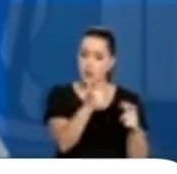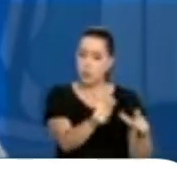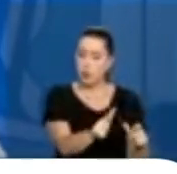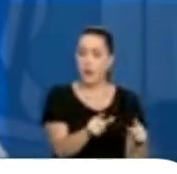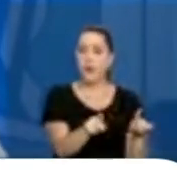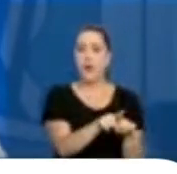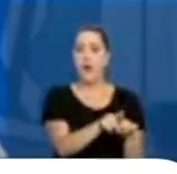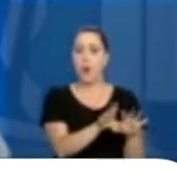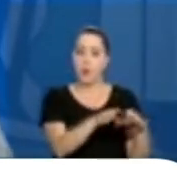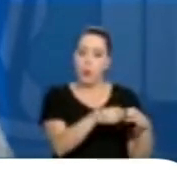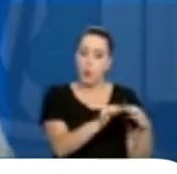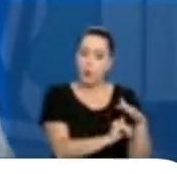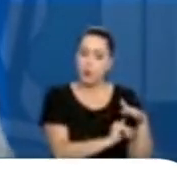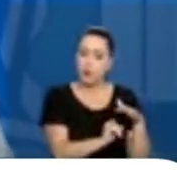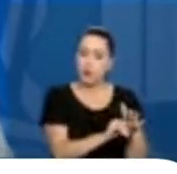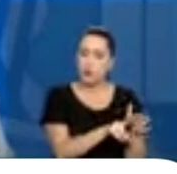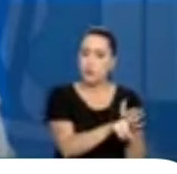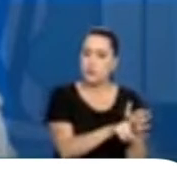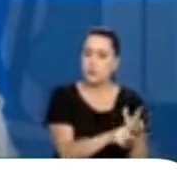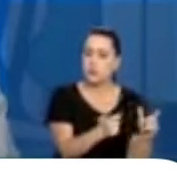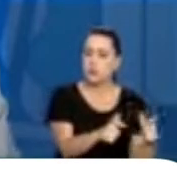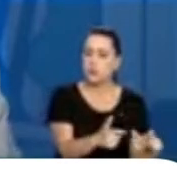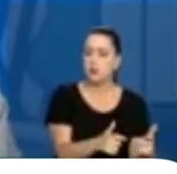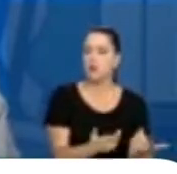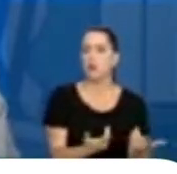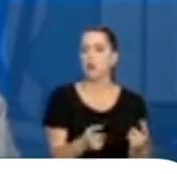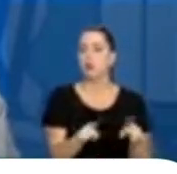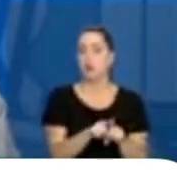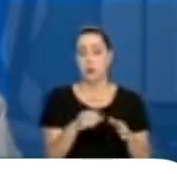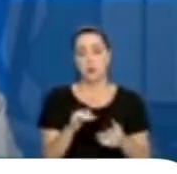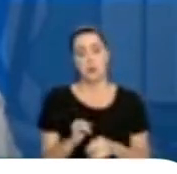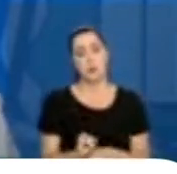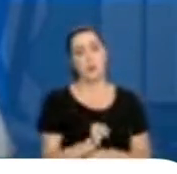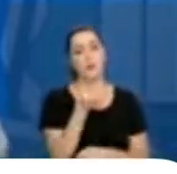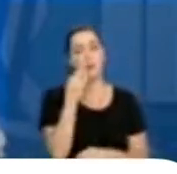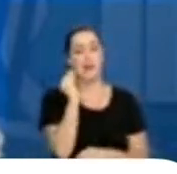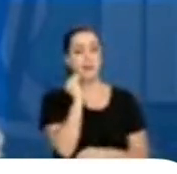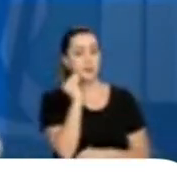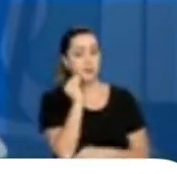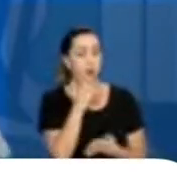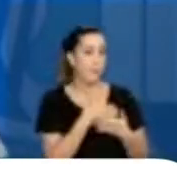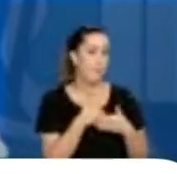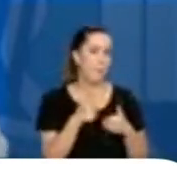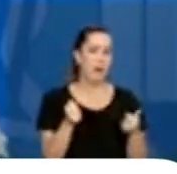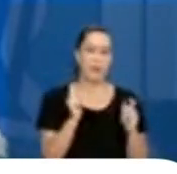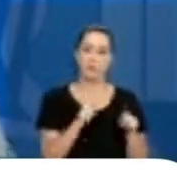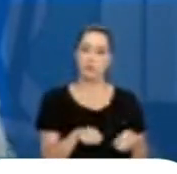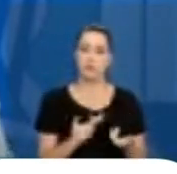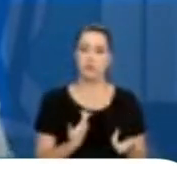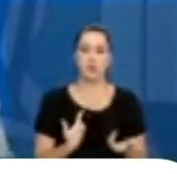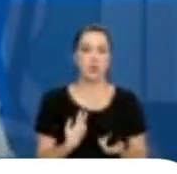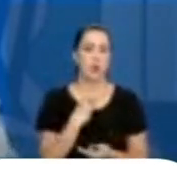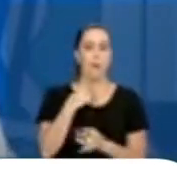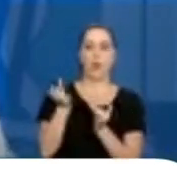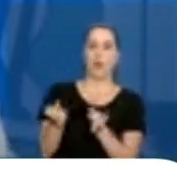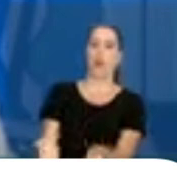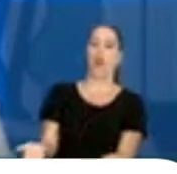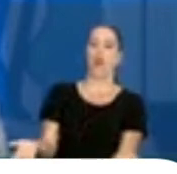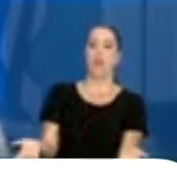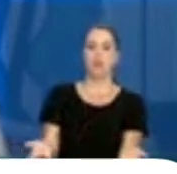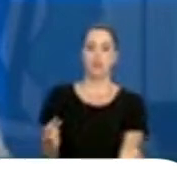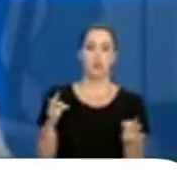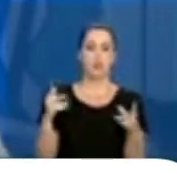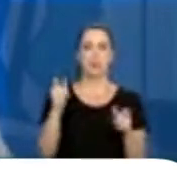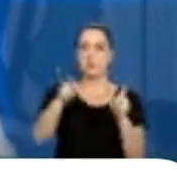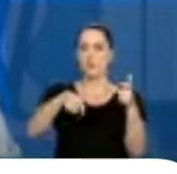locais. Então, este é um momento de aproveitar esses testes da melhor maneira possível e não desperdiçá-lo testando